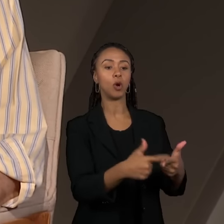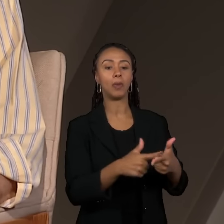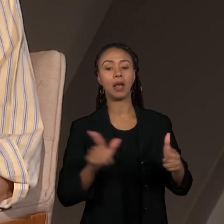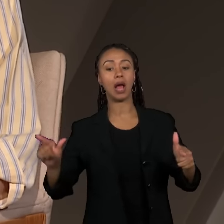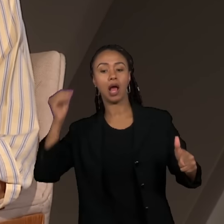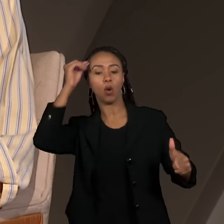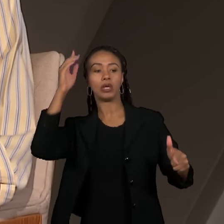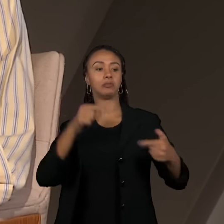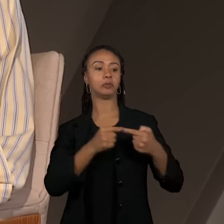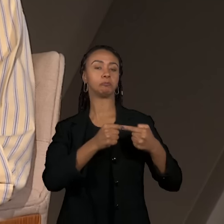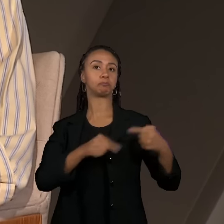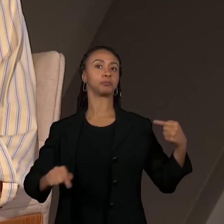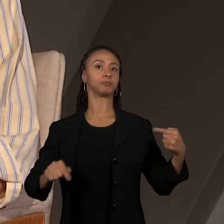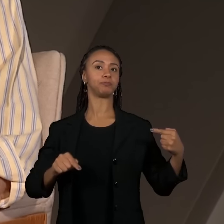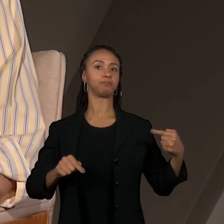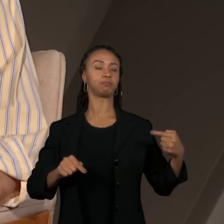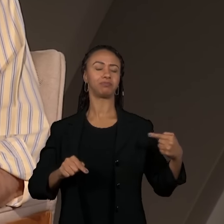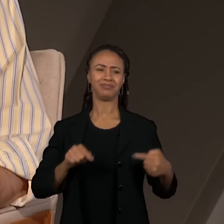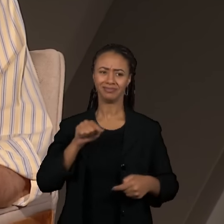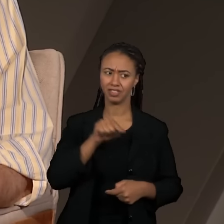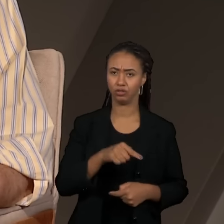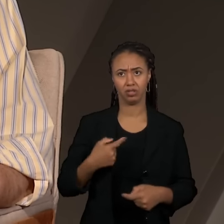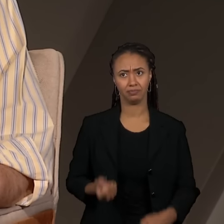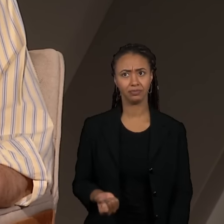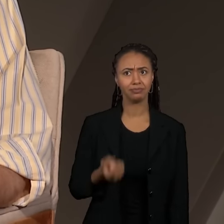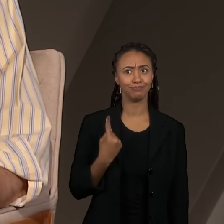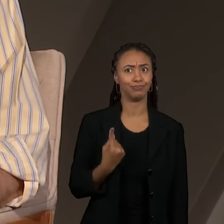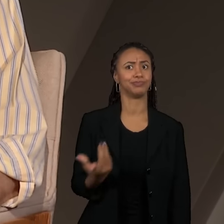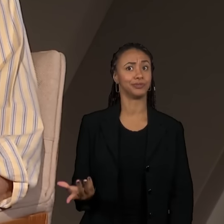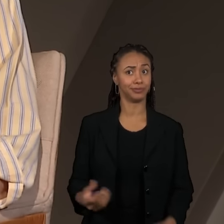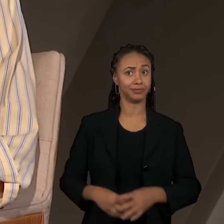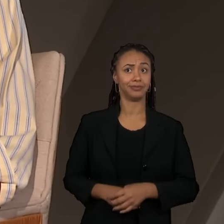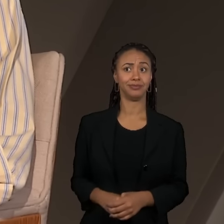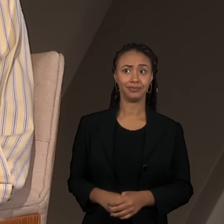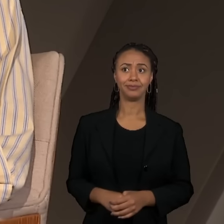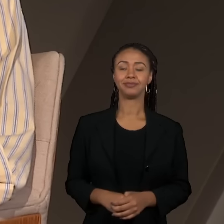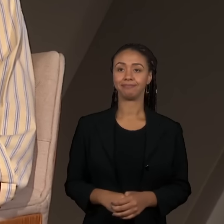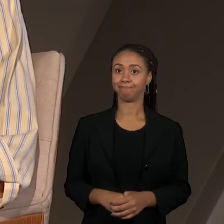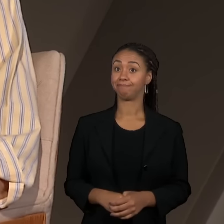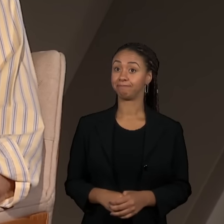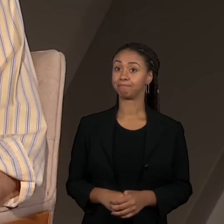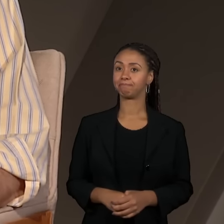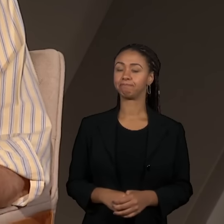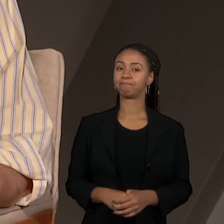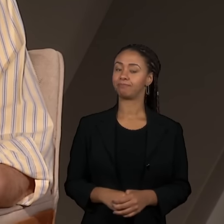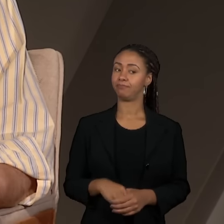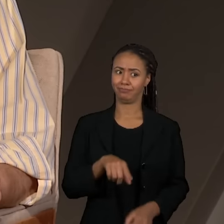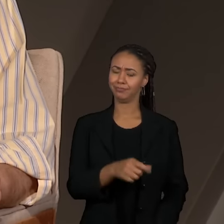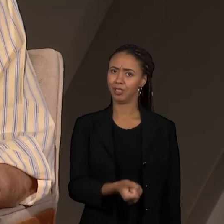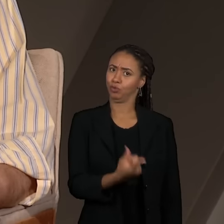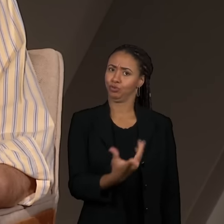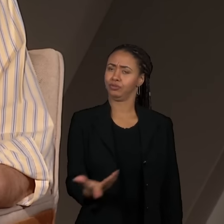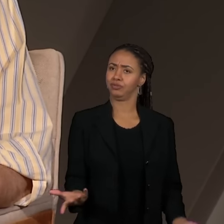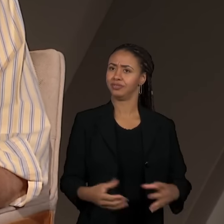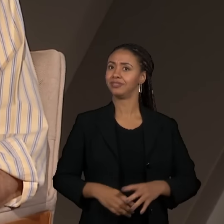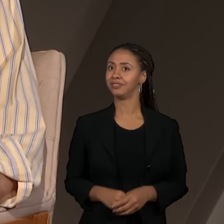escola eu acho isso assim um absurdo acho isso um